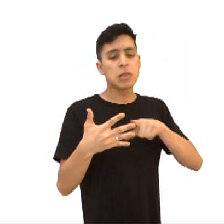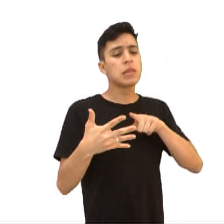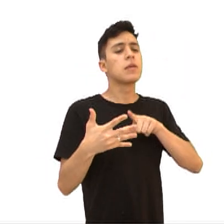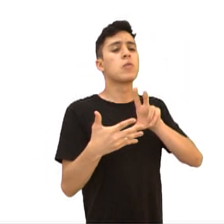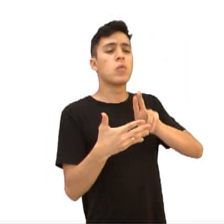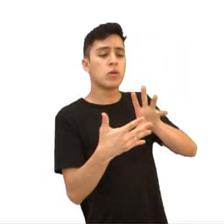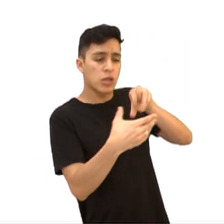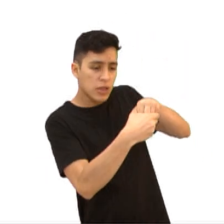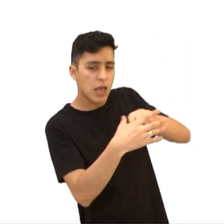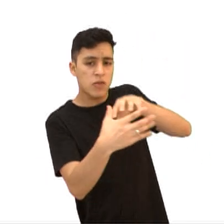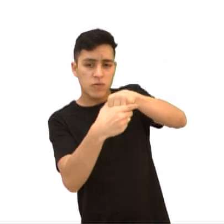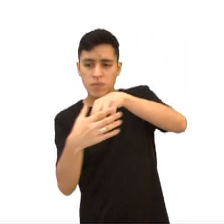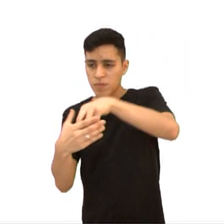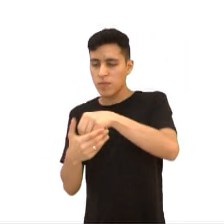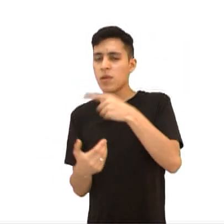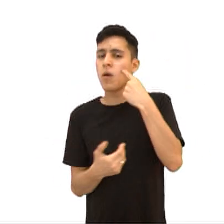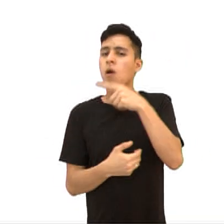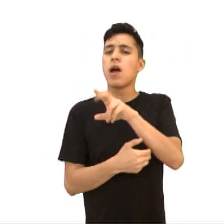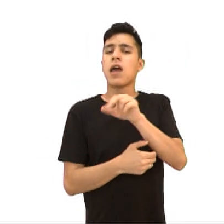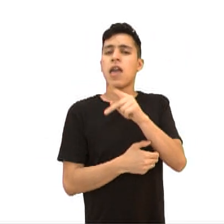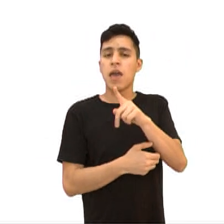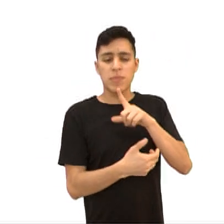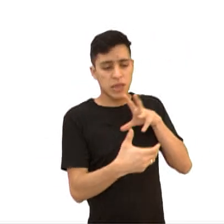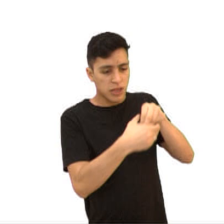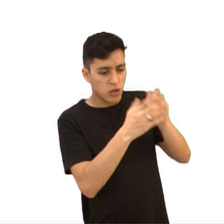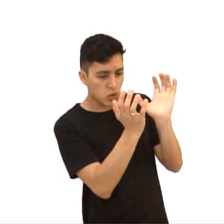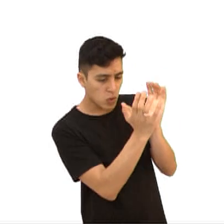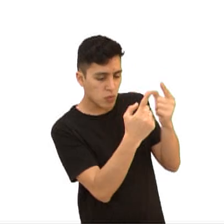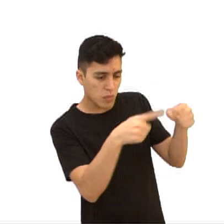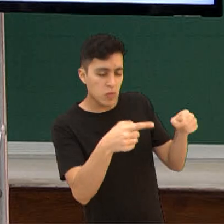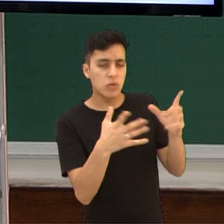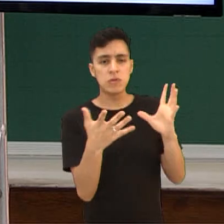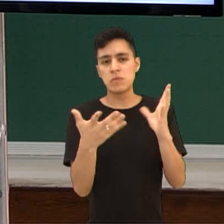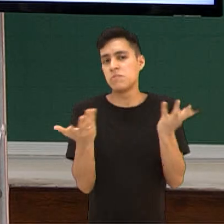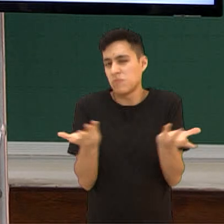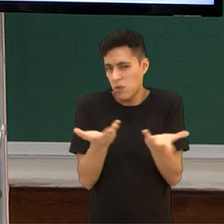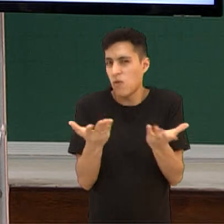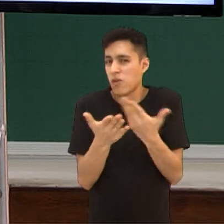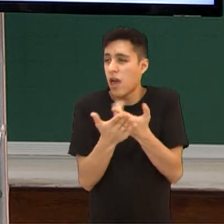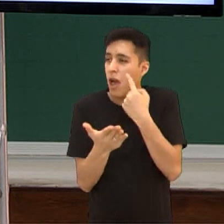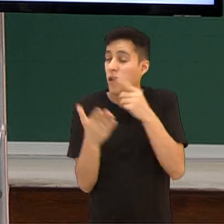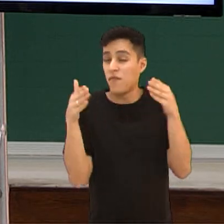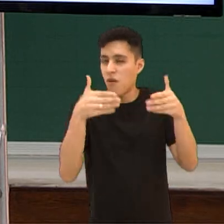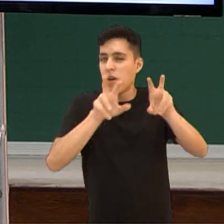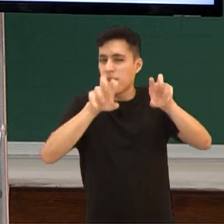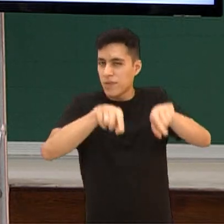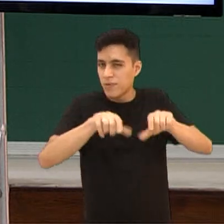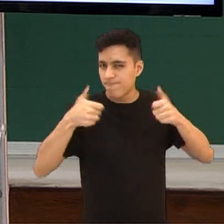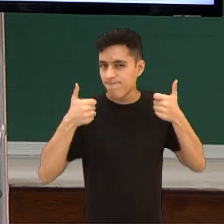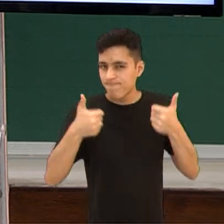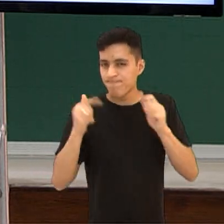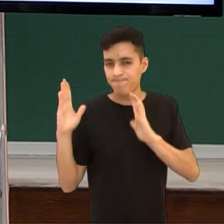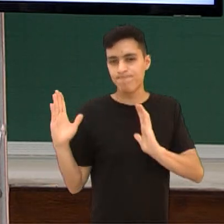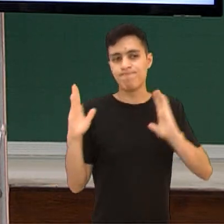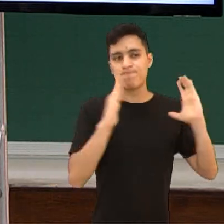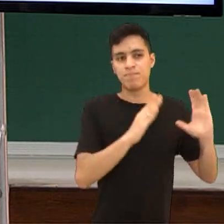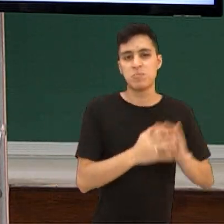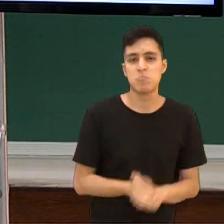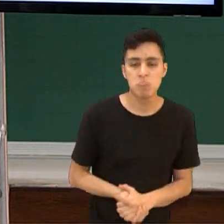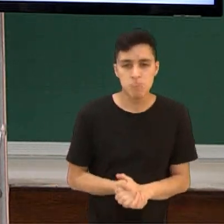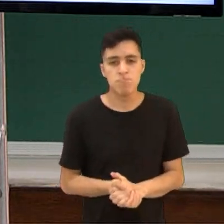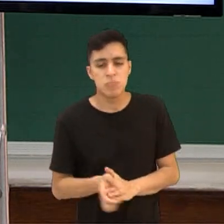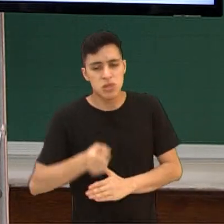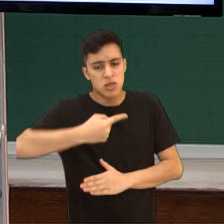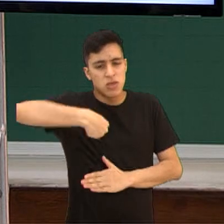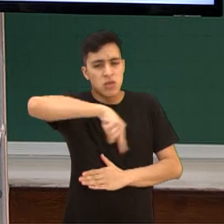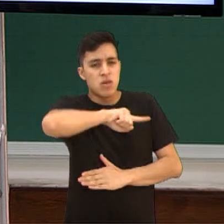instrumentos como o rap e a música eletrônica, que é o foco da aula de hoje. Ó. A aula de hoje é bem bacana. Tá? Então, a